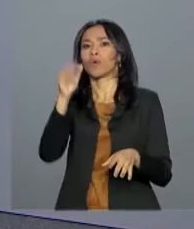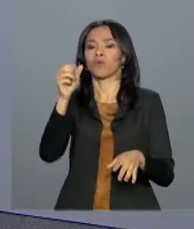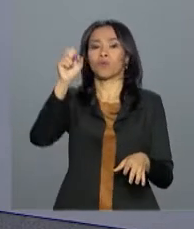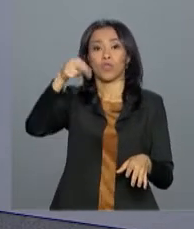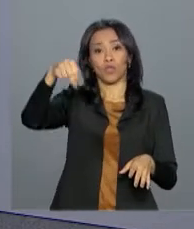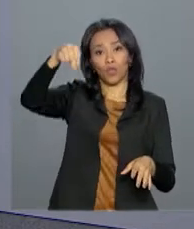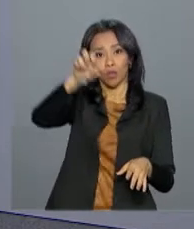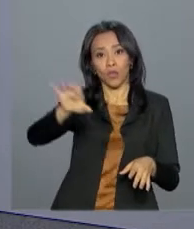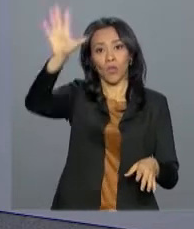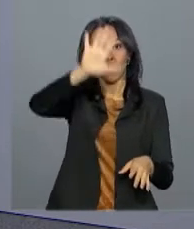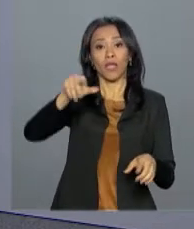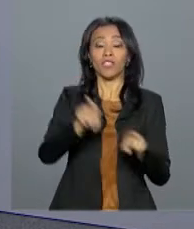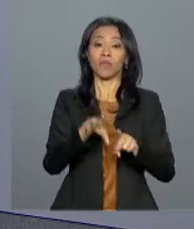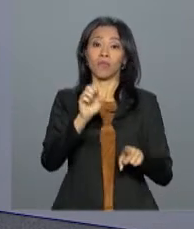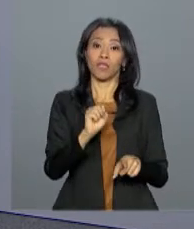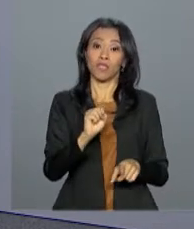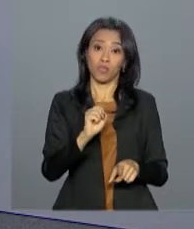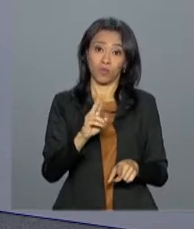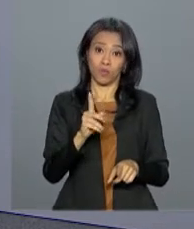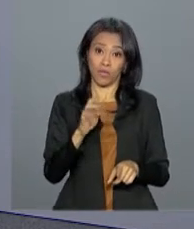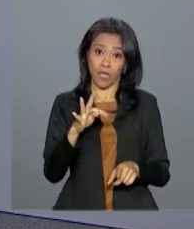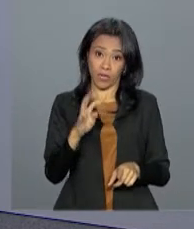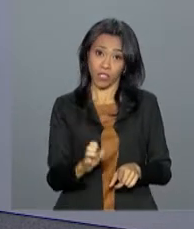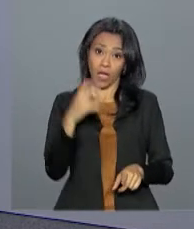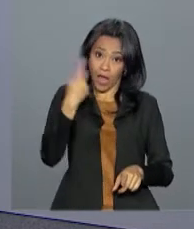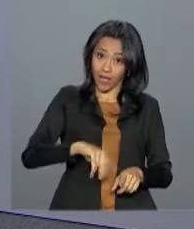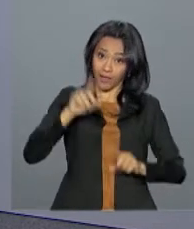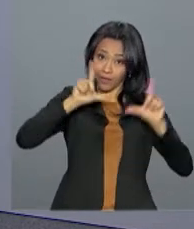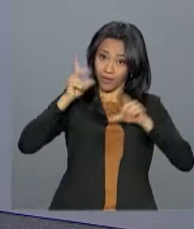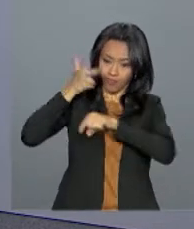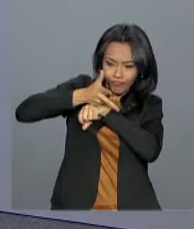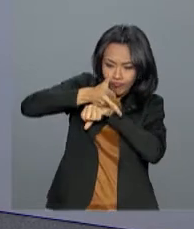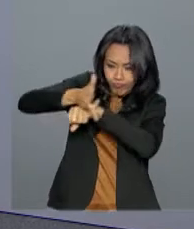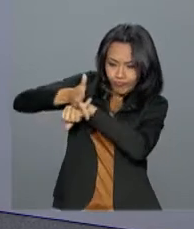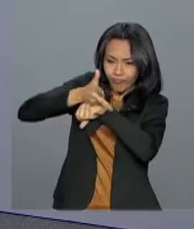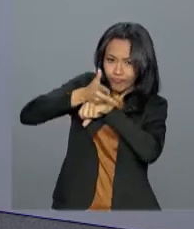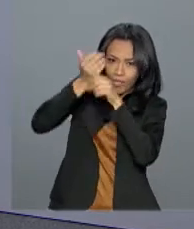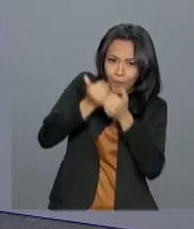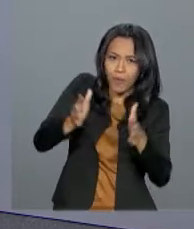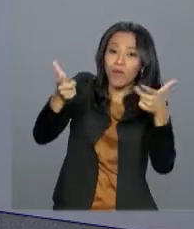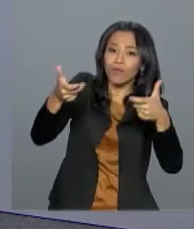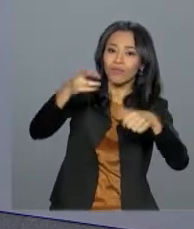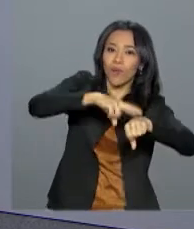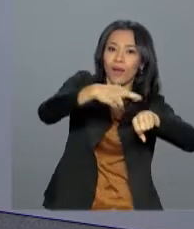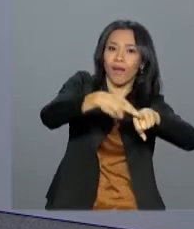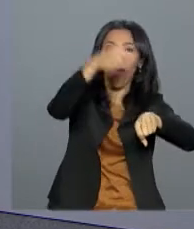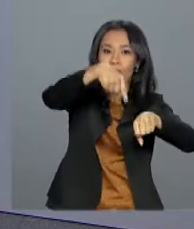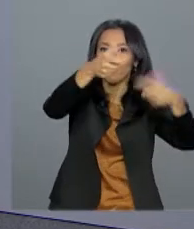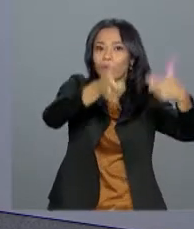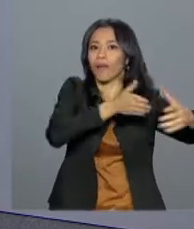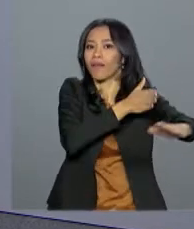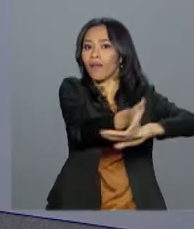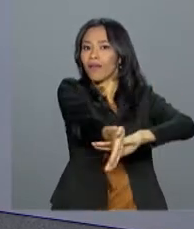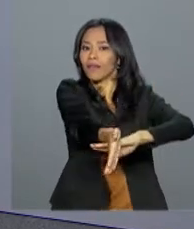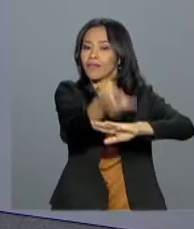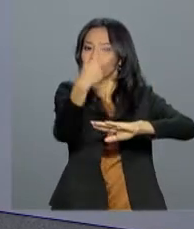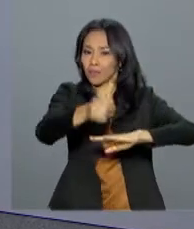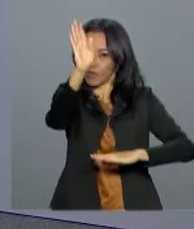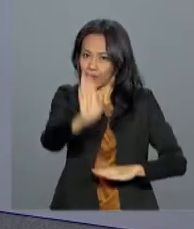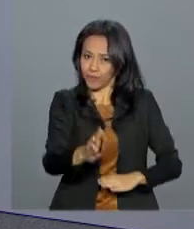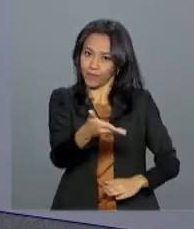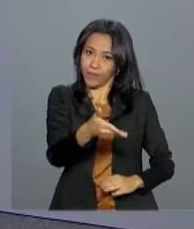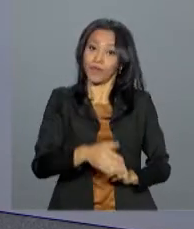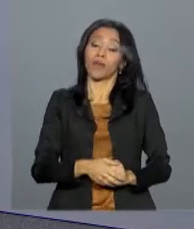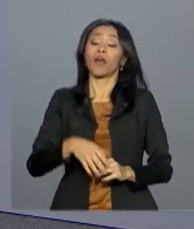Brasil. A nossa reportagem acompanhou um grupo deles nesta jornada que começa em Roraima, porta de entrada dos imigrantes aqui no Brasil.